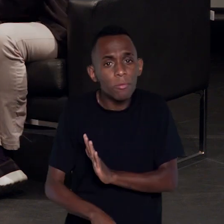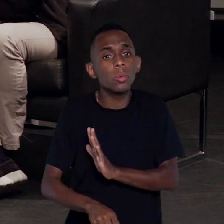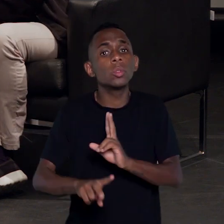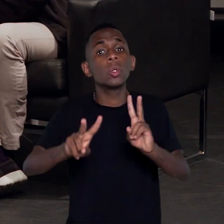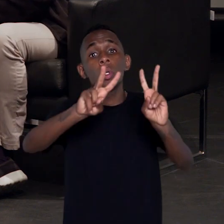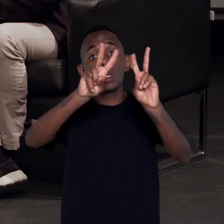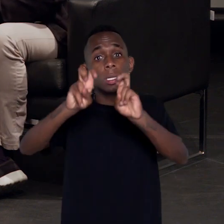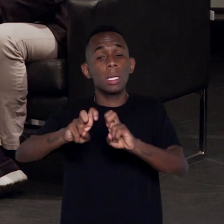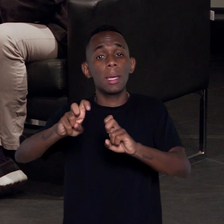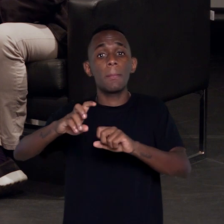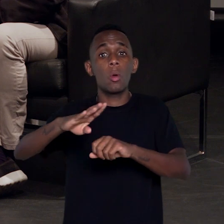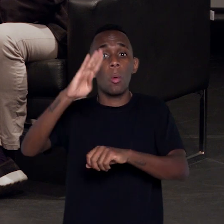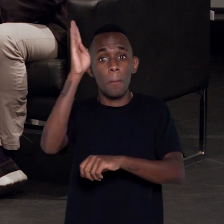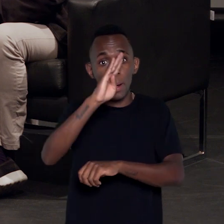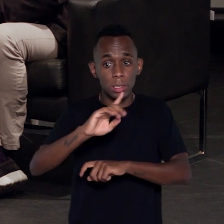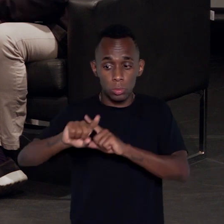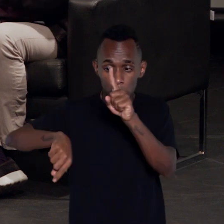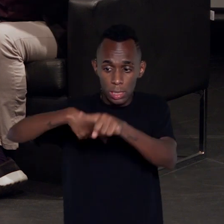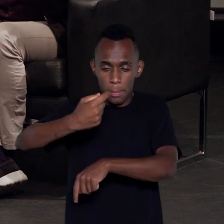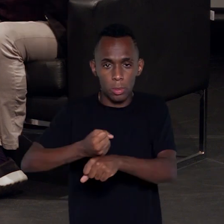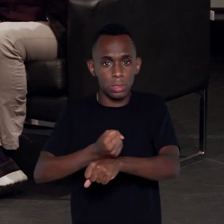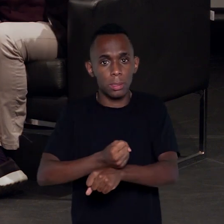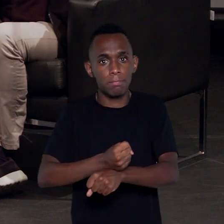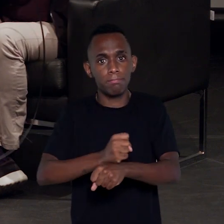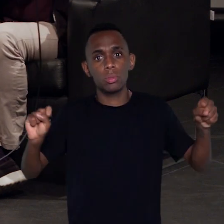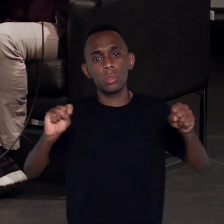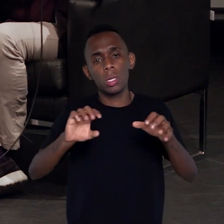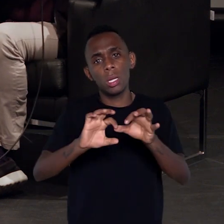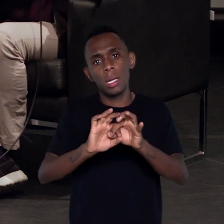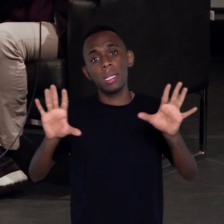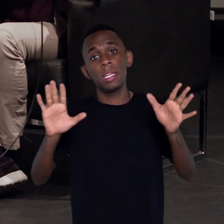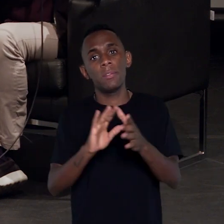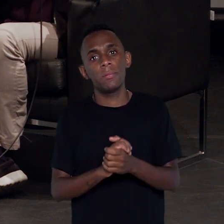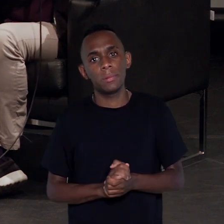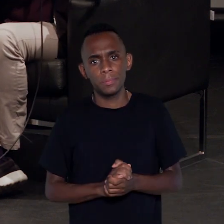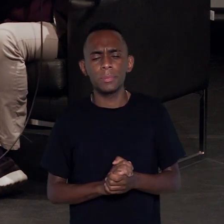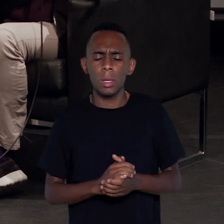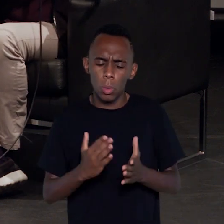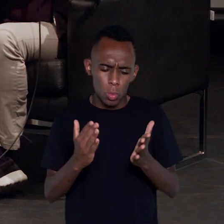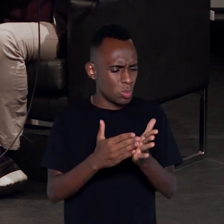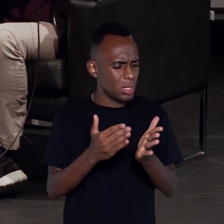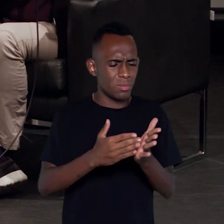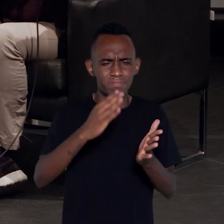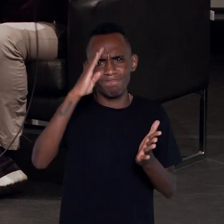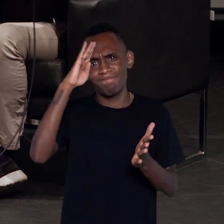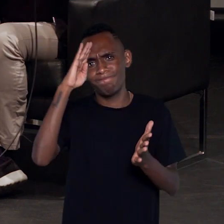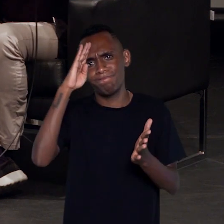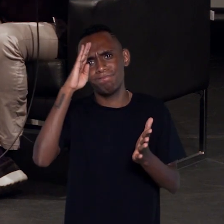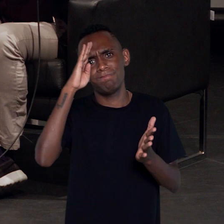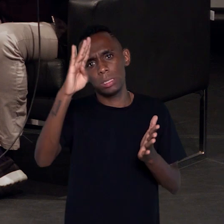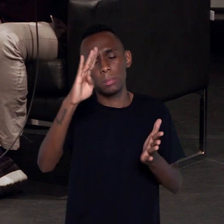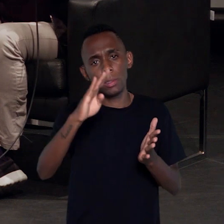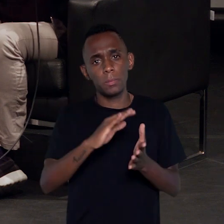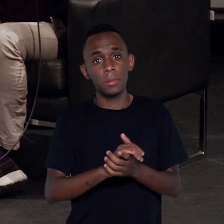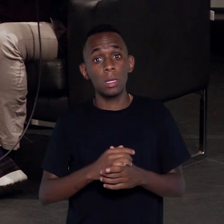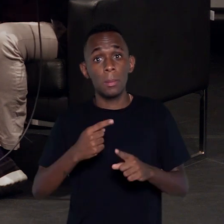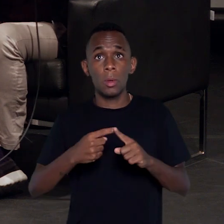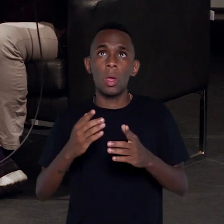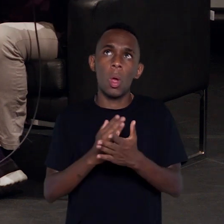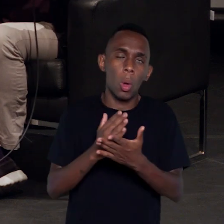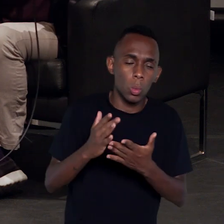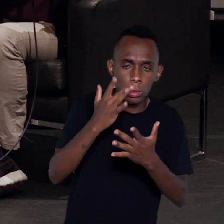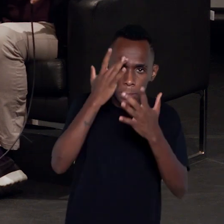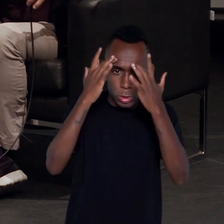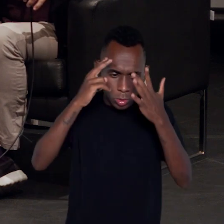profundo sobre o Brasil pós-abolição. Não por acaso foi um livro que se tornou um best-seller, porque algumas